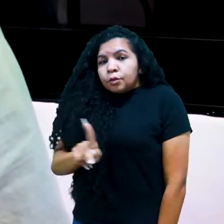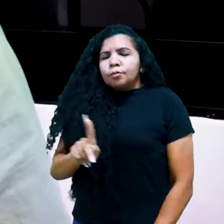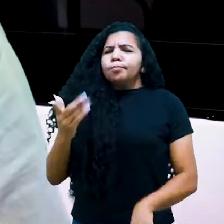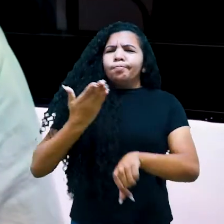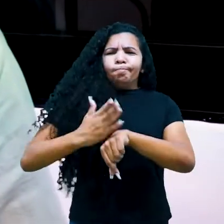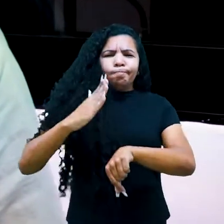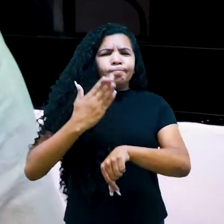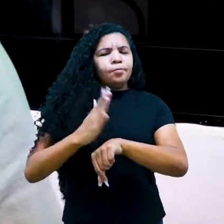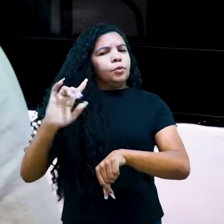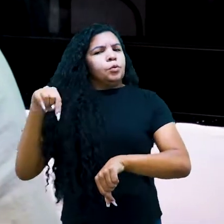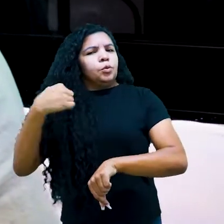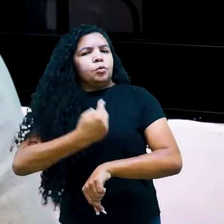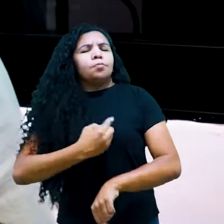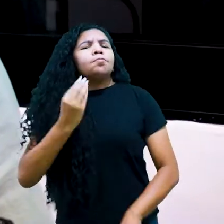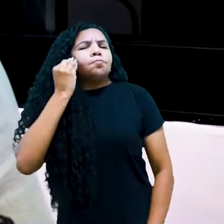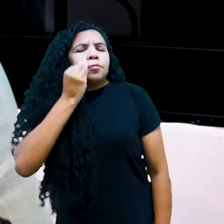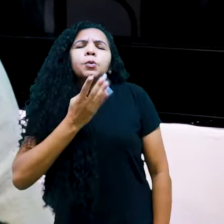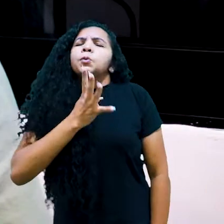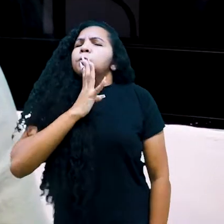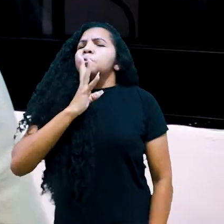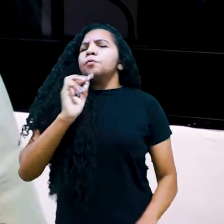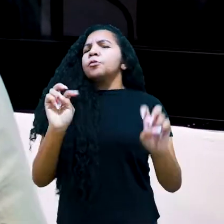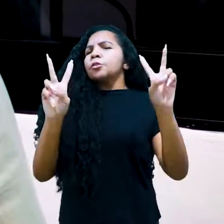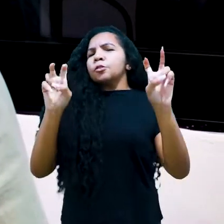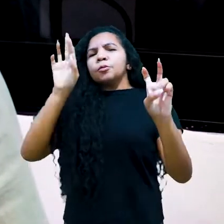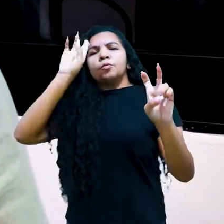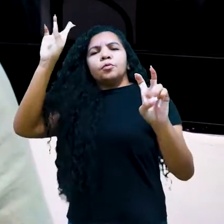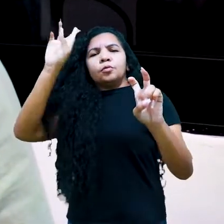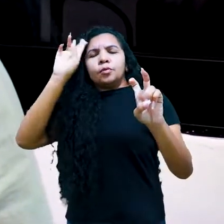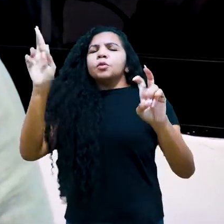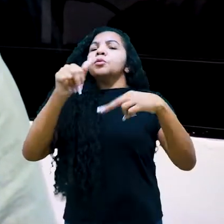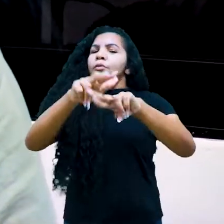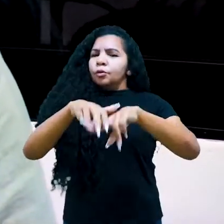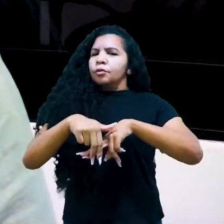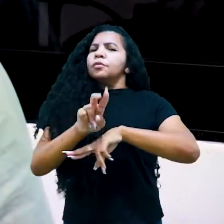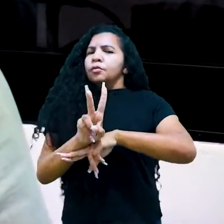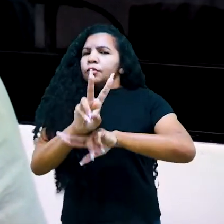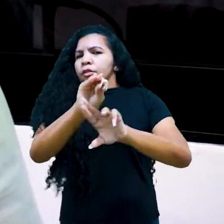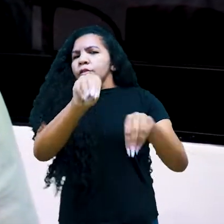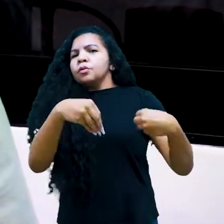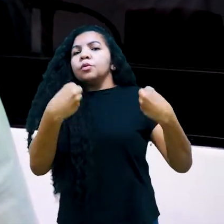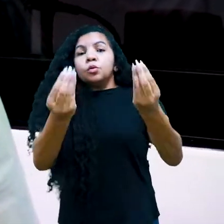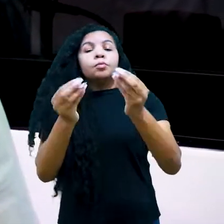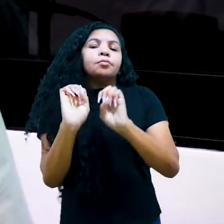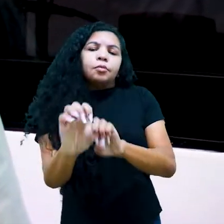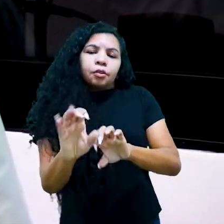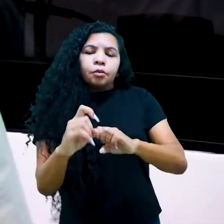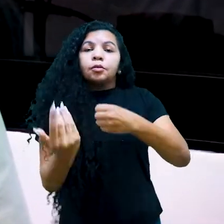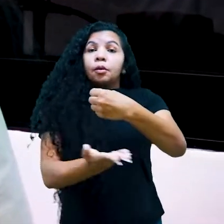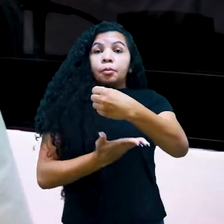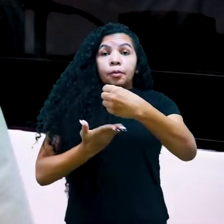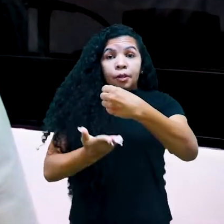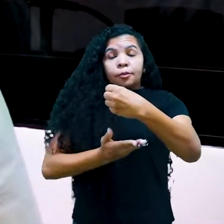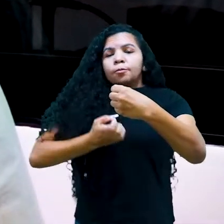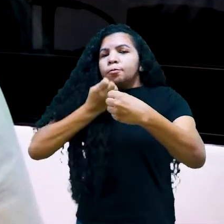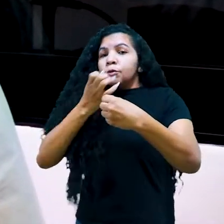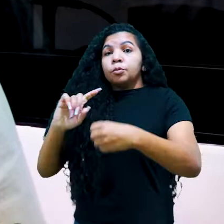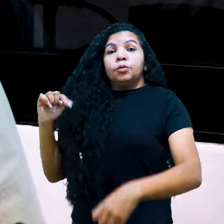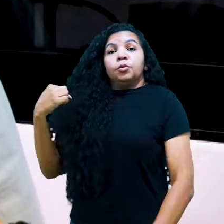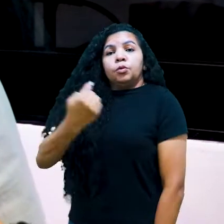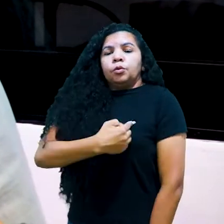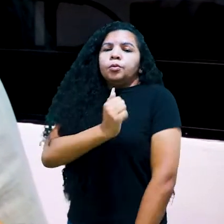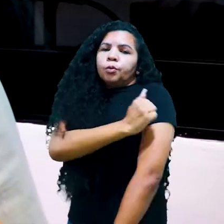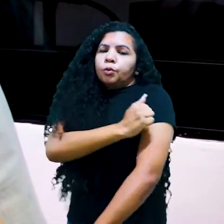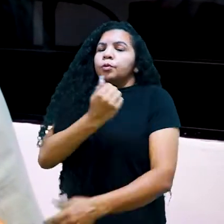professores aprimorarmos nossos conhecimentos sobre a gestão e isso vai proporcionar uma educação básica de qualidade